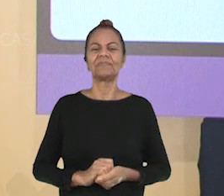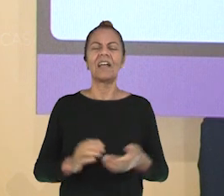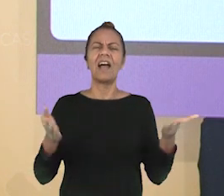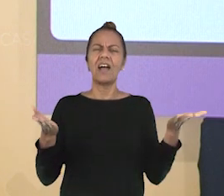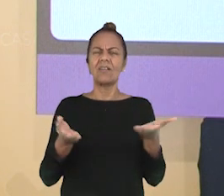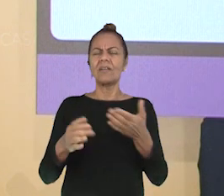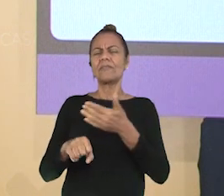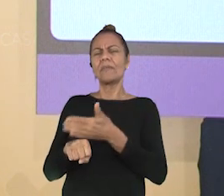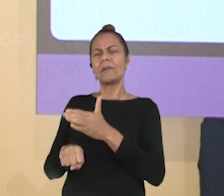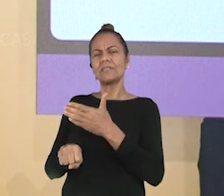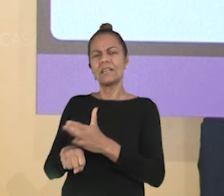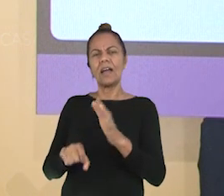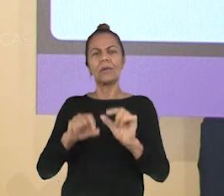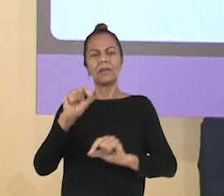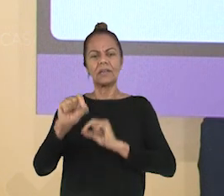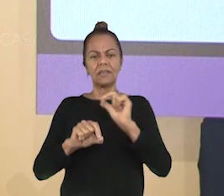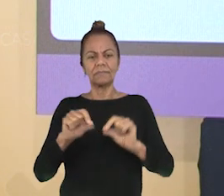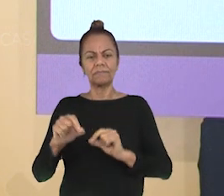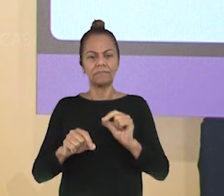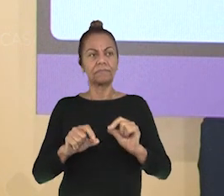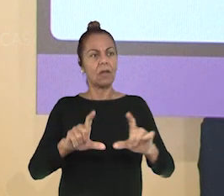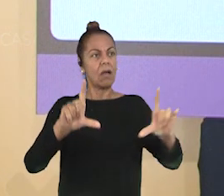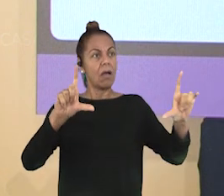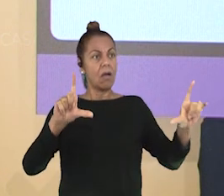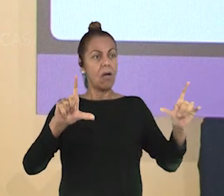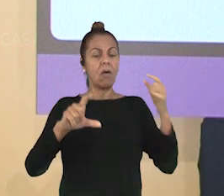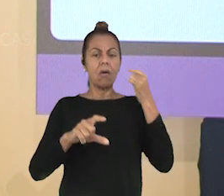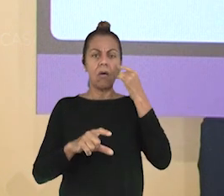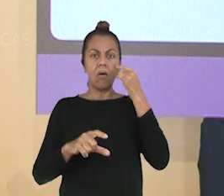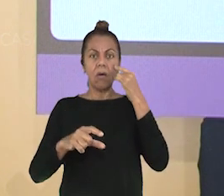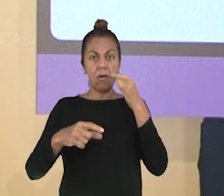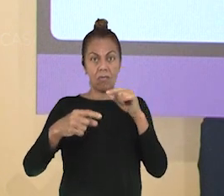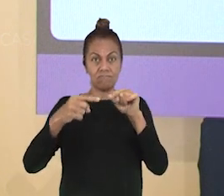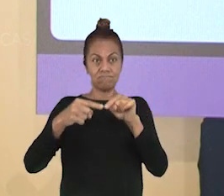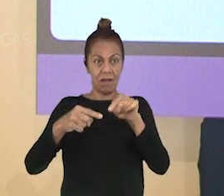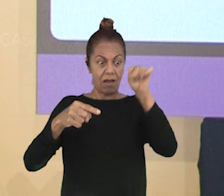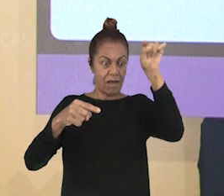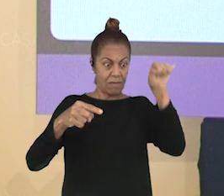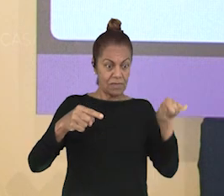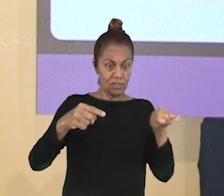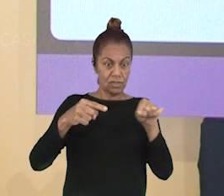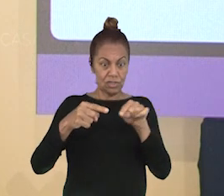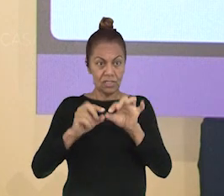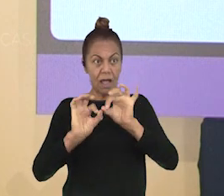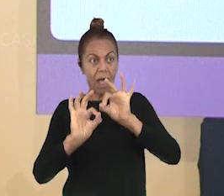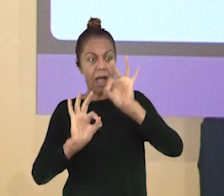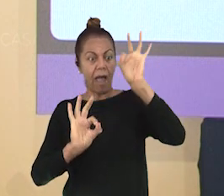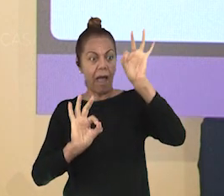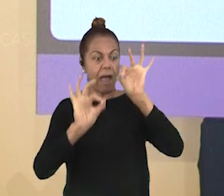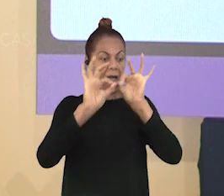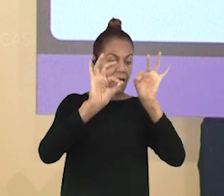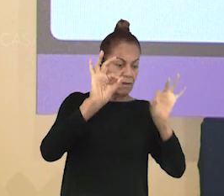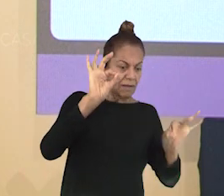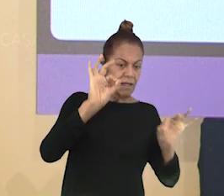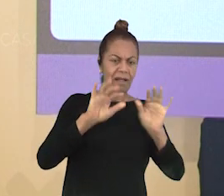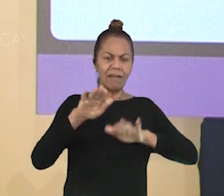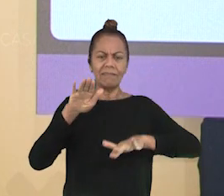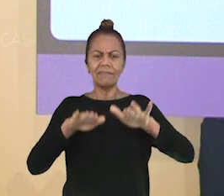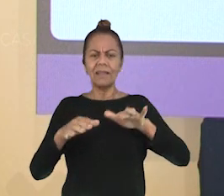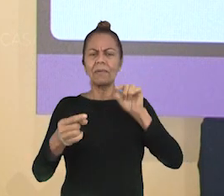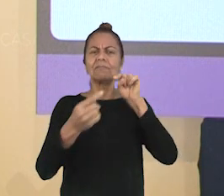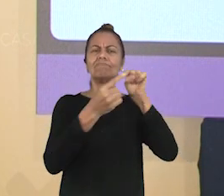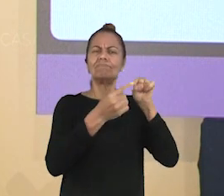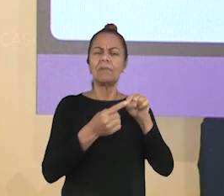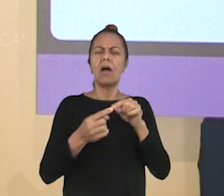sua estrutura, que é igual a um ângulo de 110 graus. Vamos praticar? Classifique os triângulos de 1